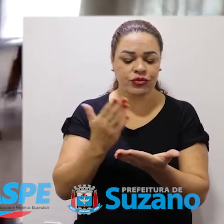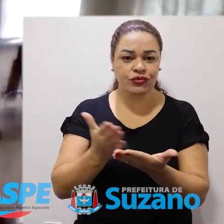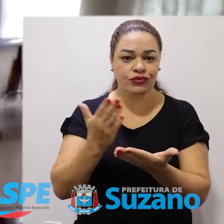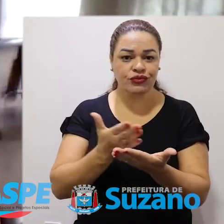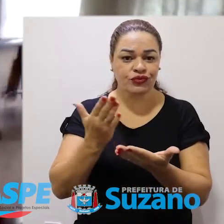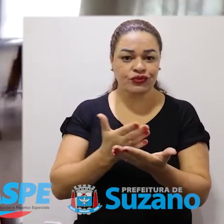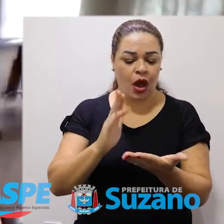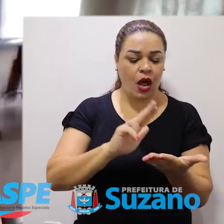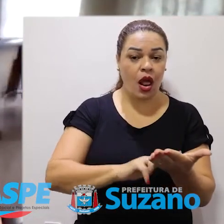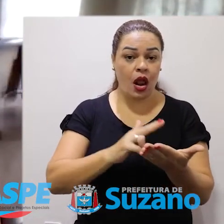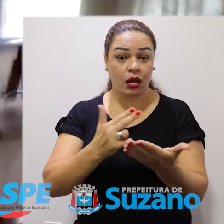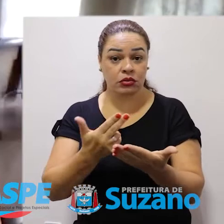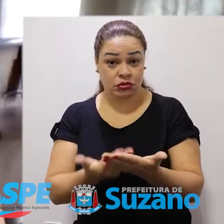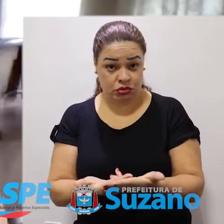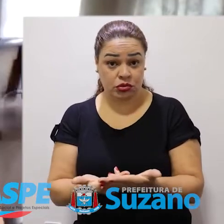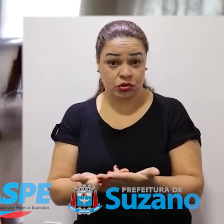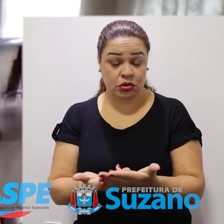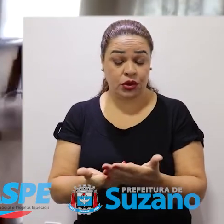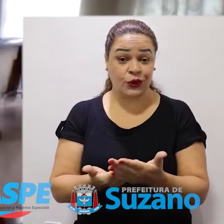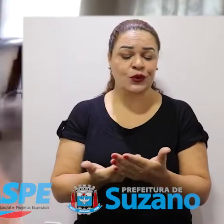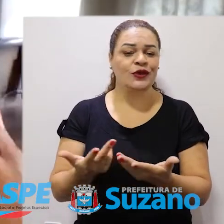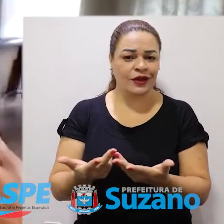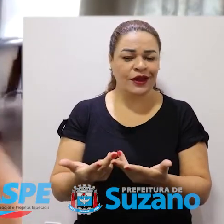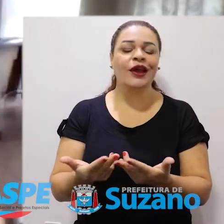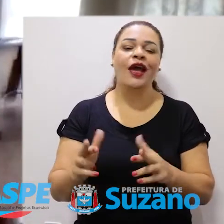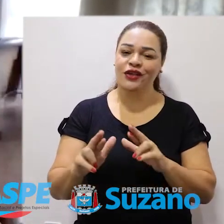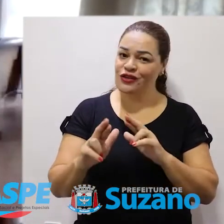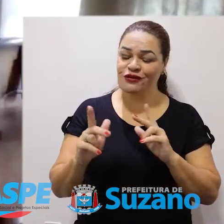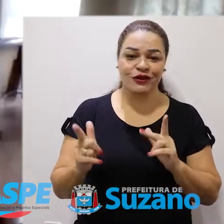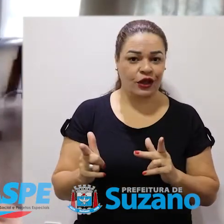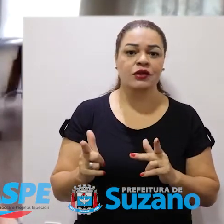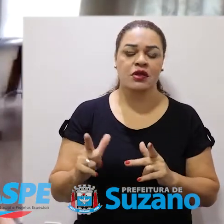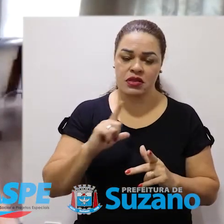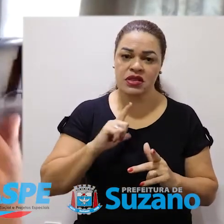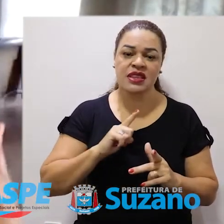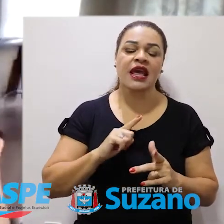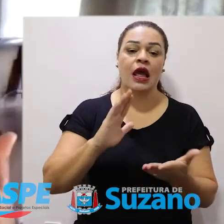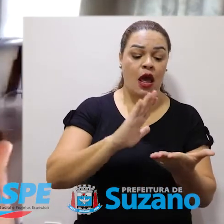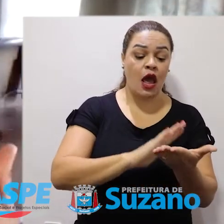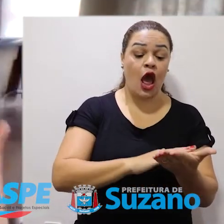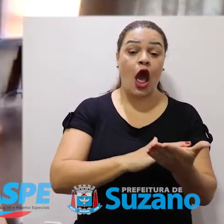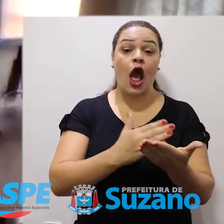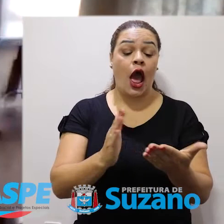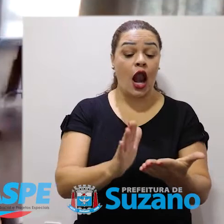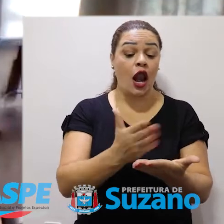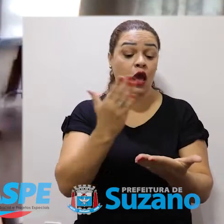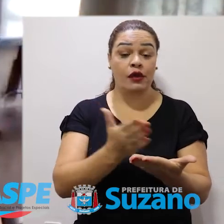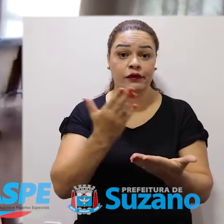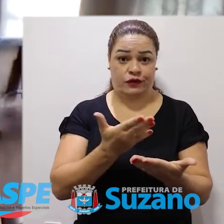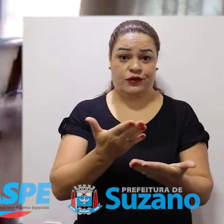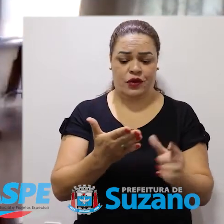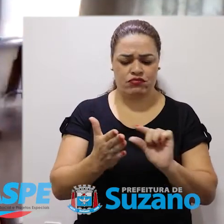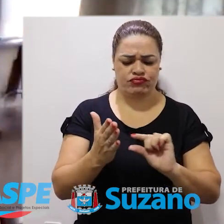e que são interessantes da gente pensar nessas questões das traduções, né? Tem alguns livros traduzidos que trazem as notas